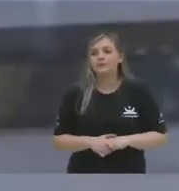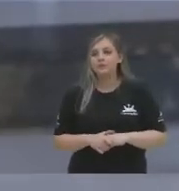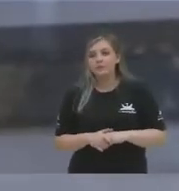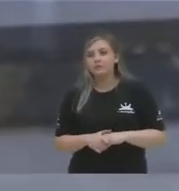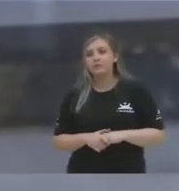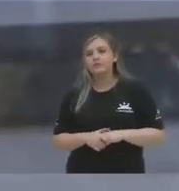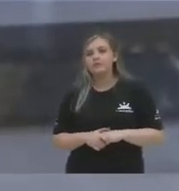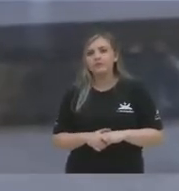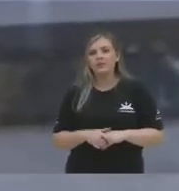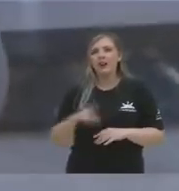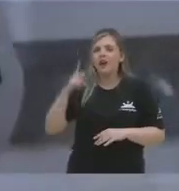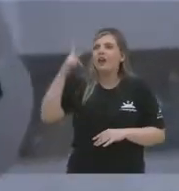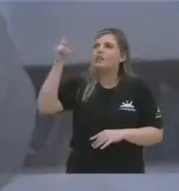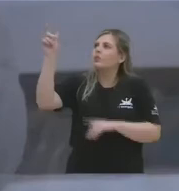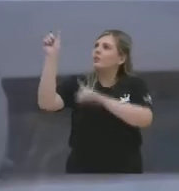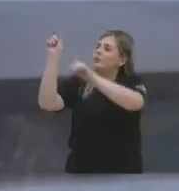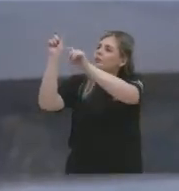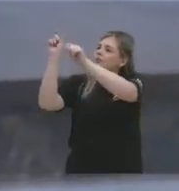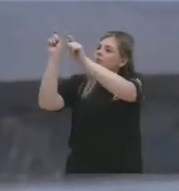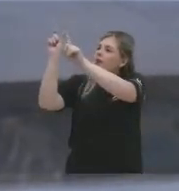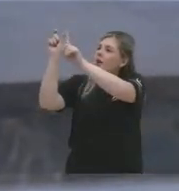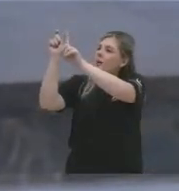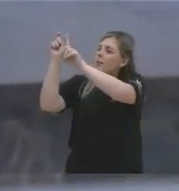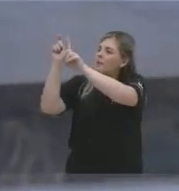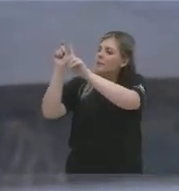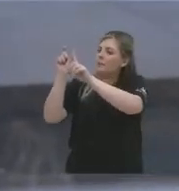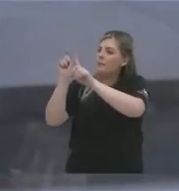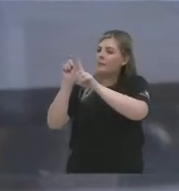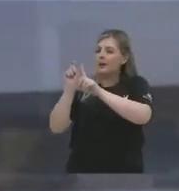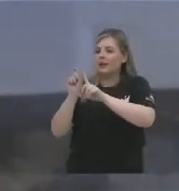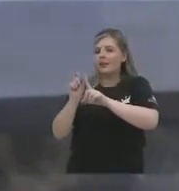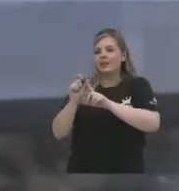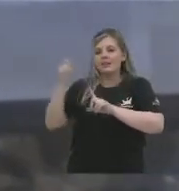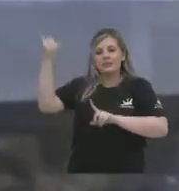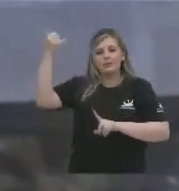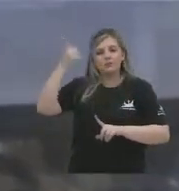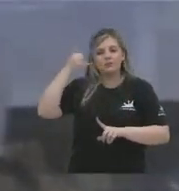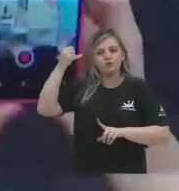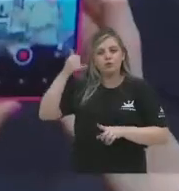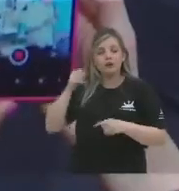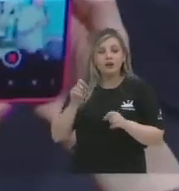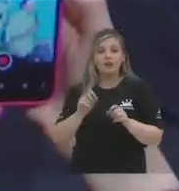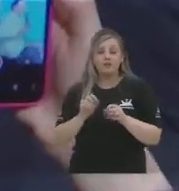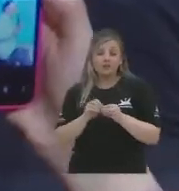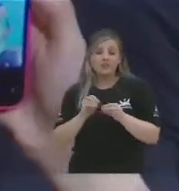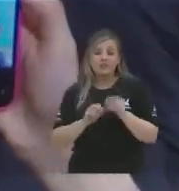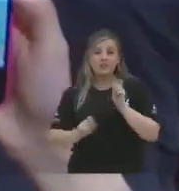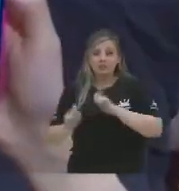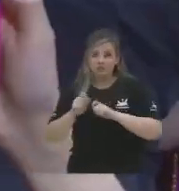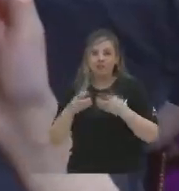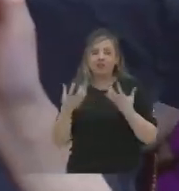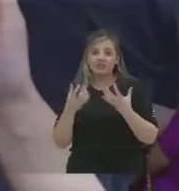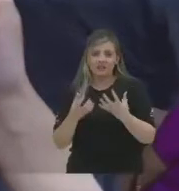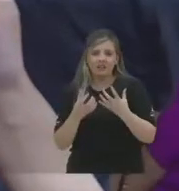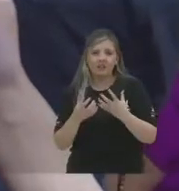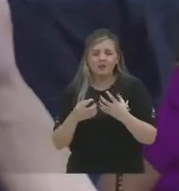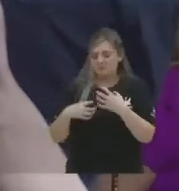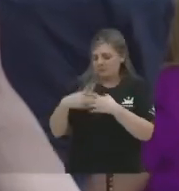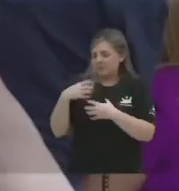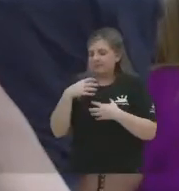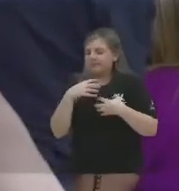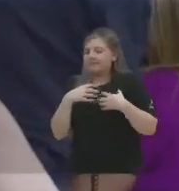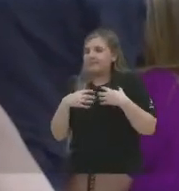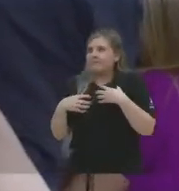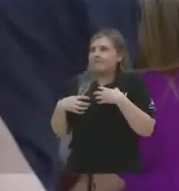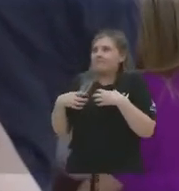Ouvir tua palavra e praticar o que ela diz, deixar-me seduzir